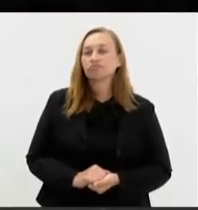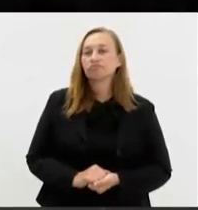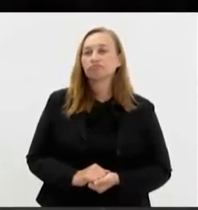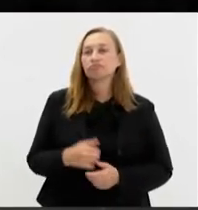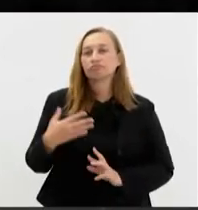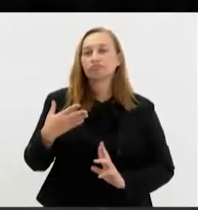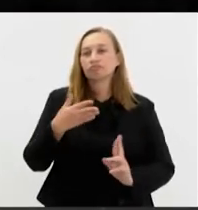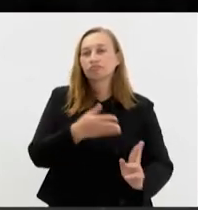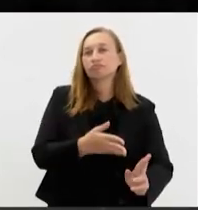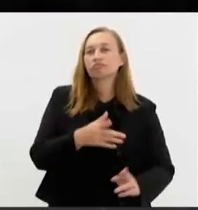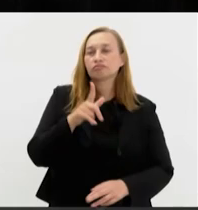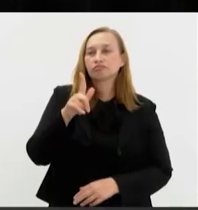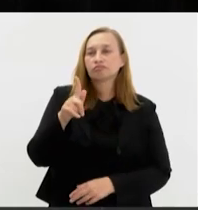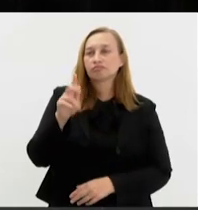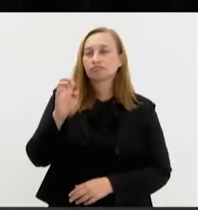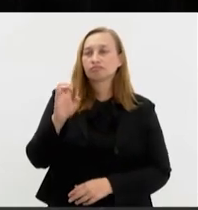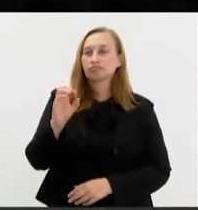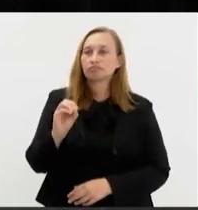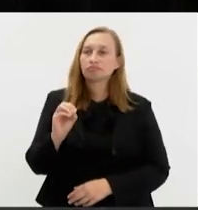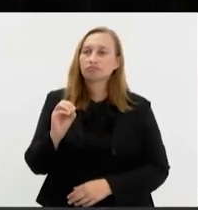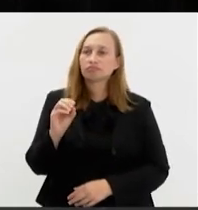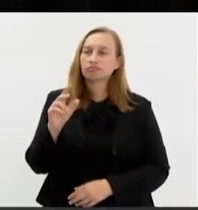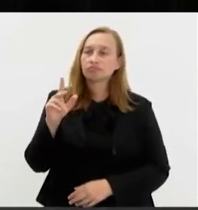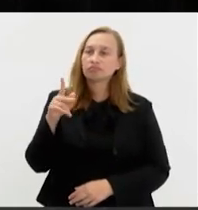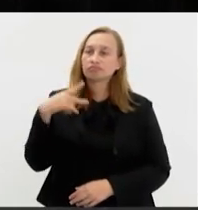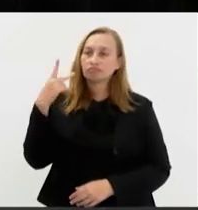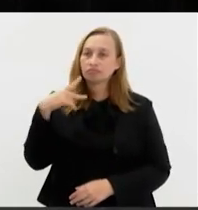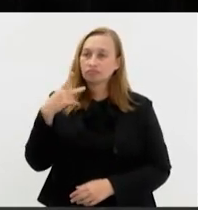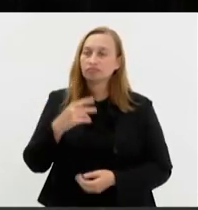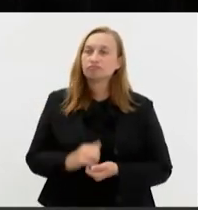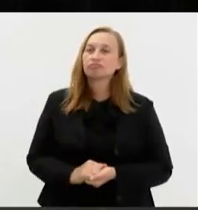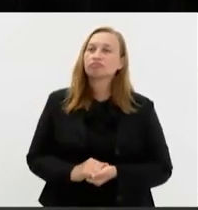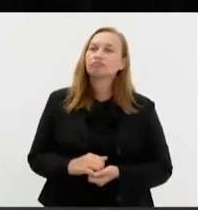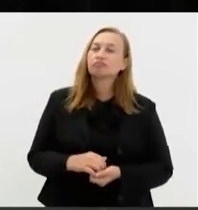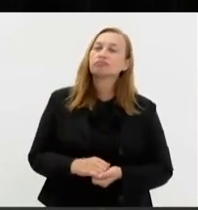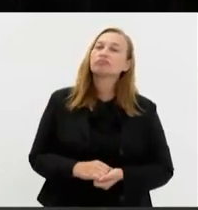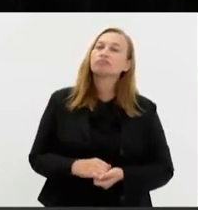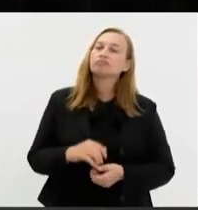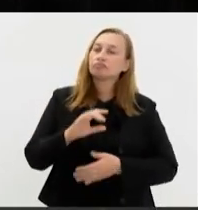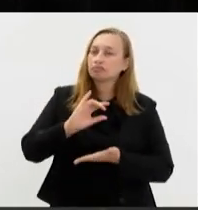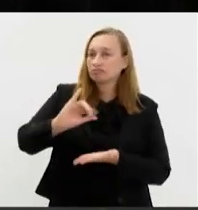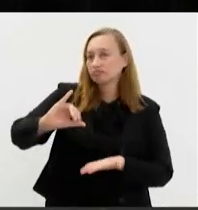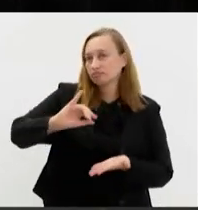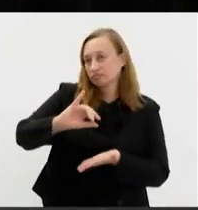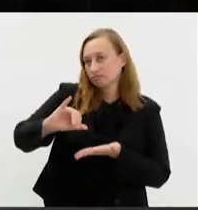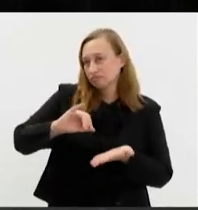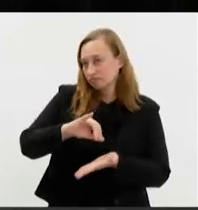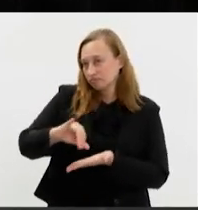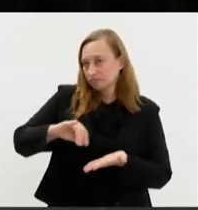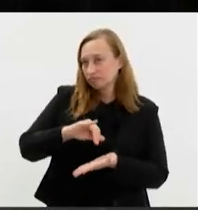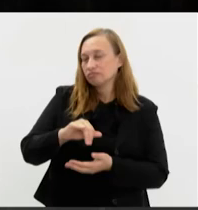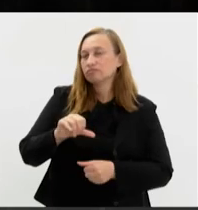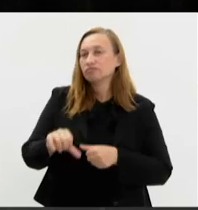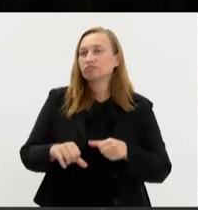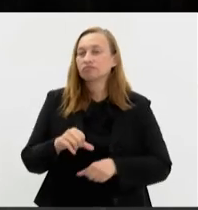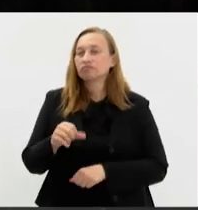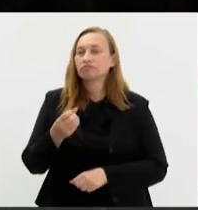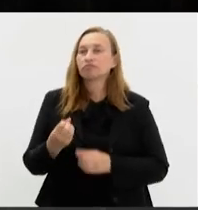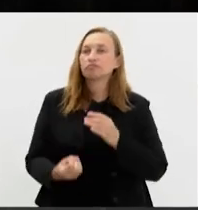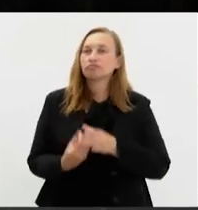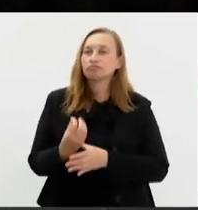refere geopolítica a processo de consolidação do capitalismo a alteração da forma de produção